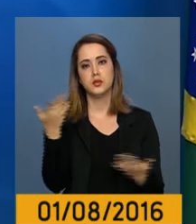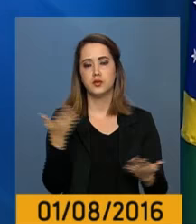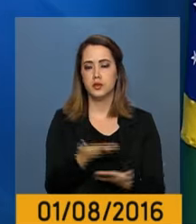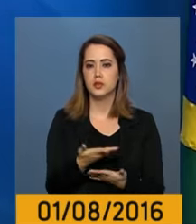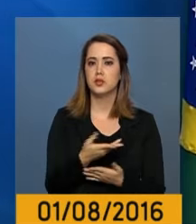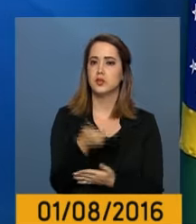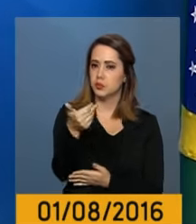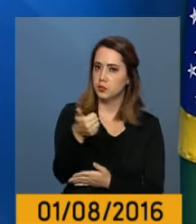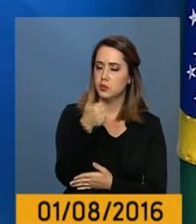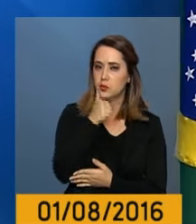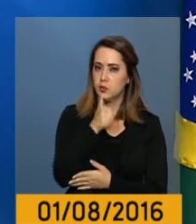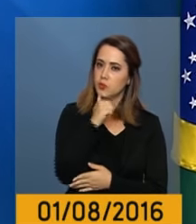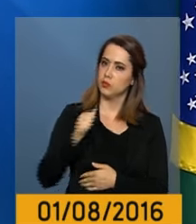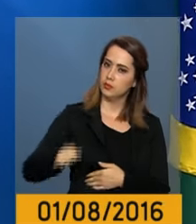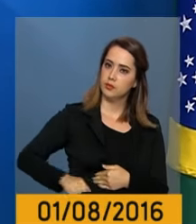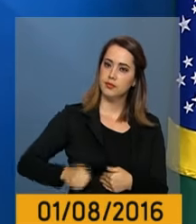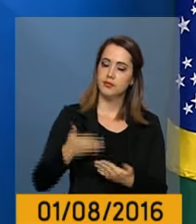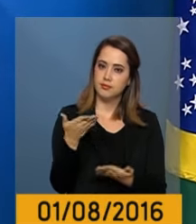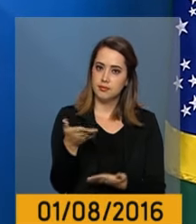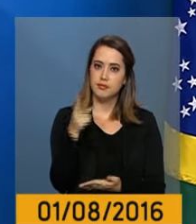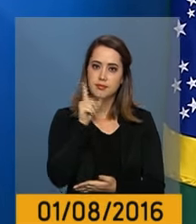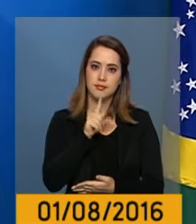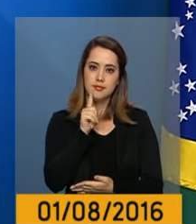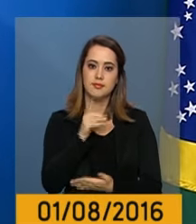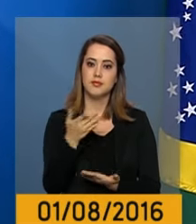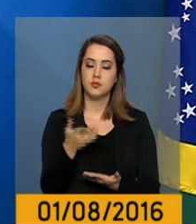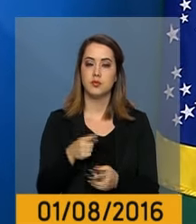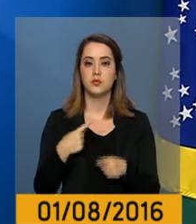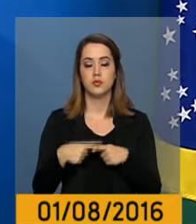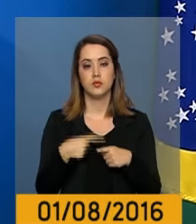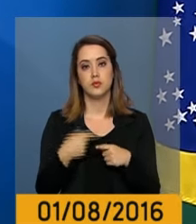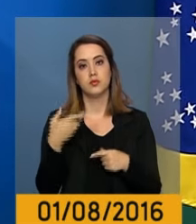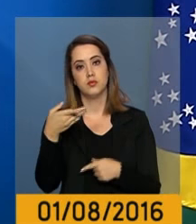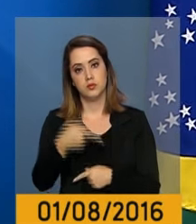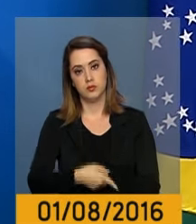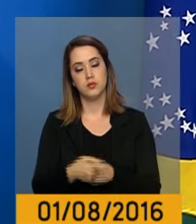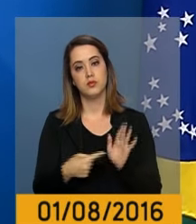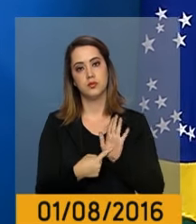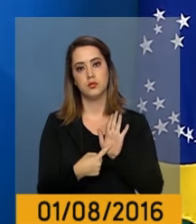embaixadora, porque, como aqui se